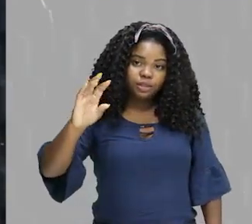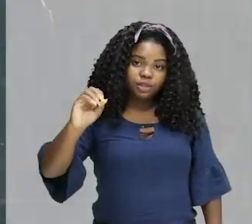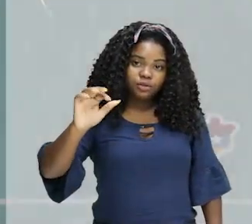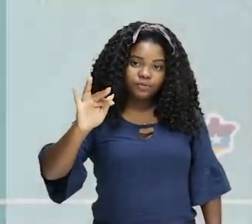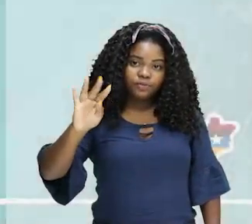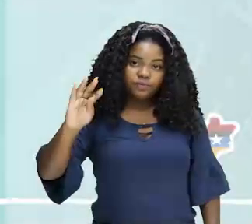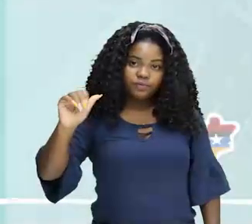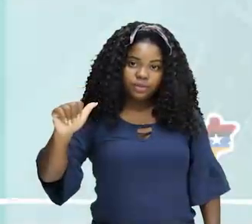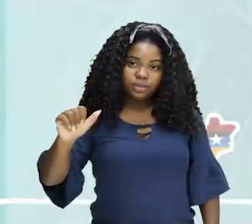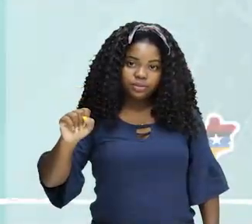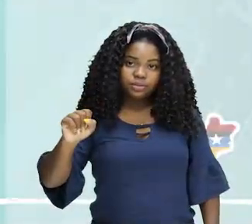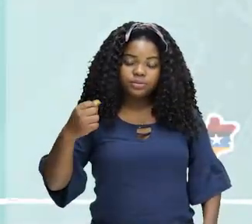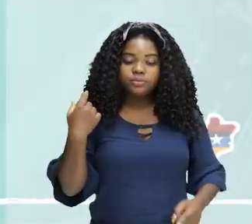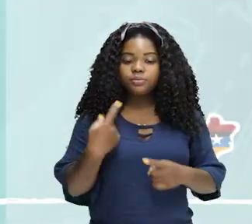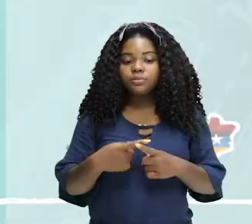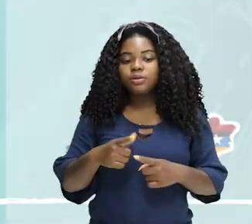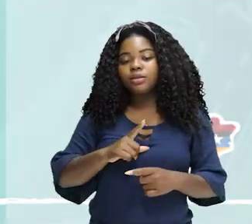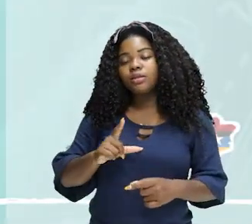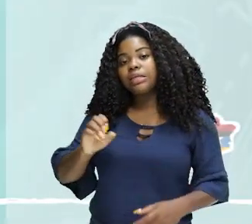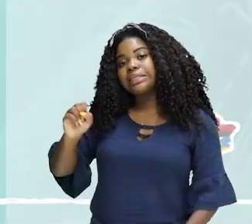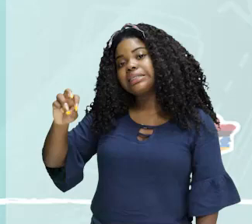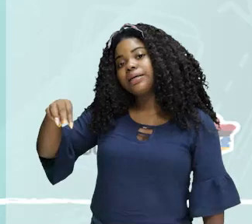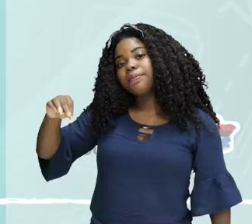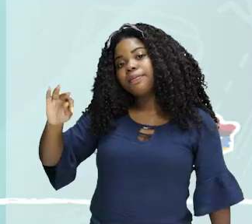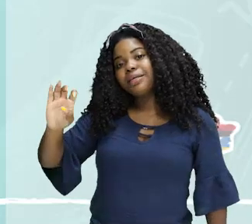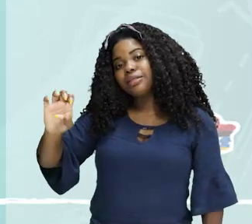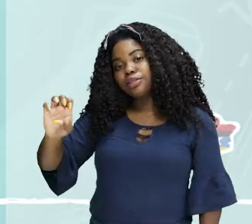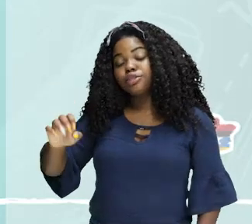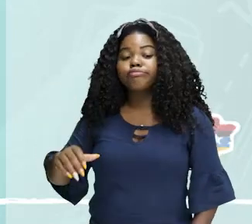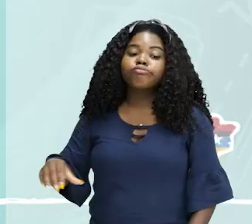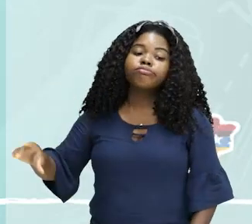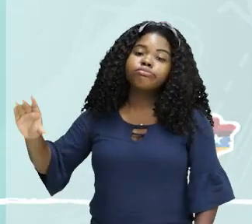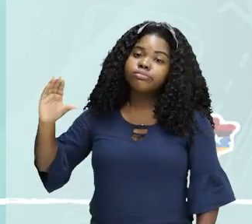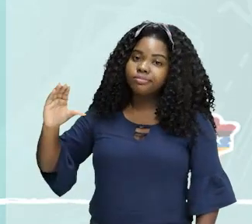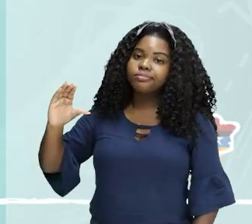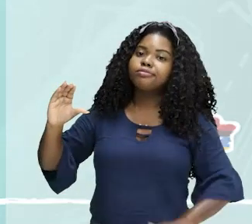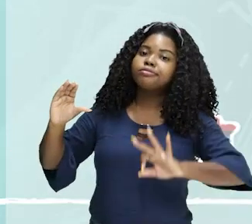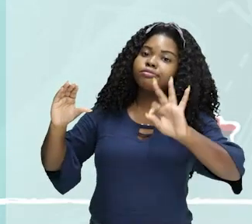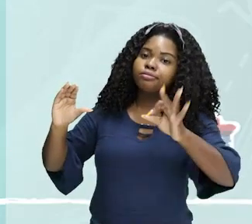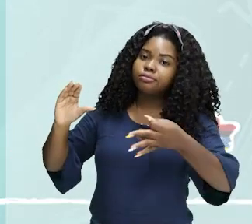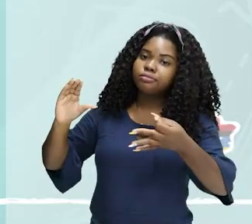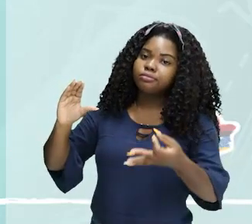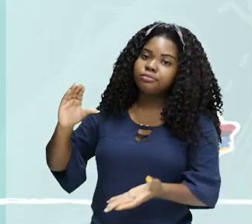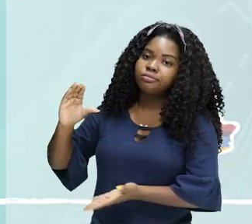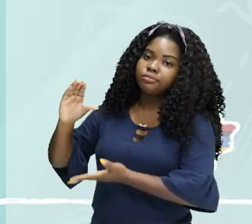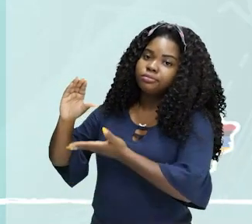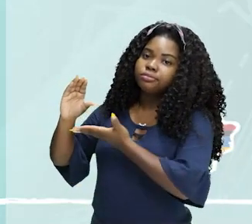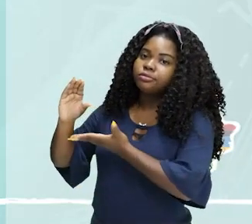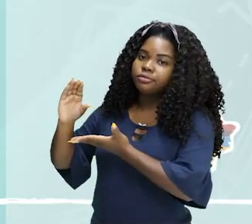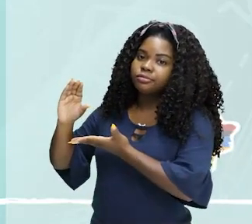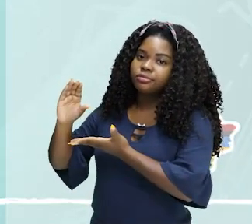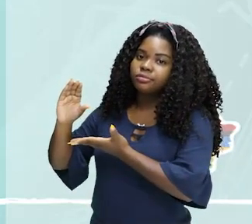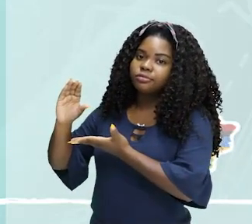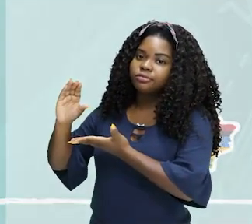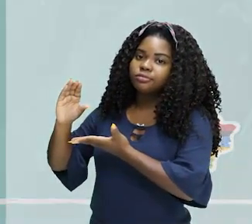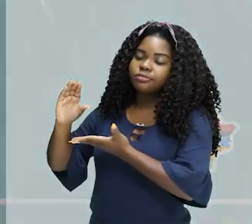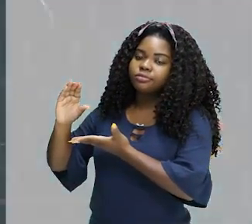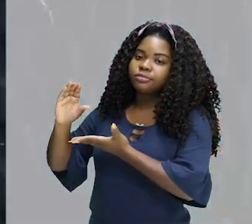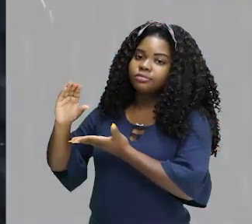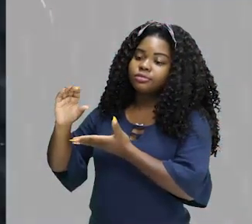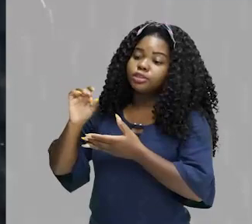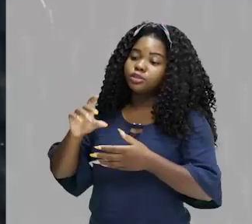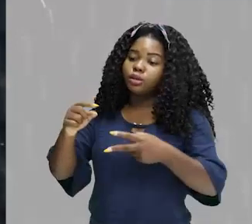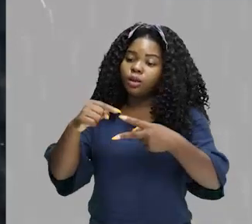da presença das sementes. Então, essa é uma característica que é apenas desses dois